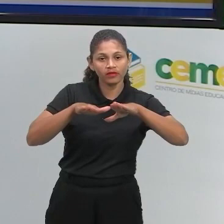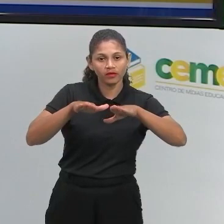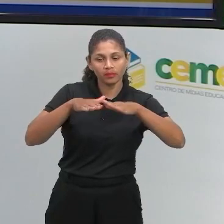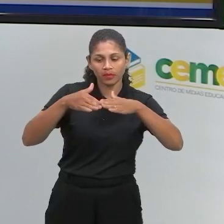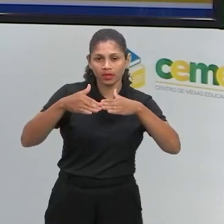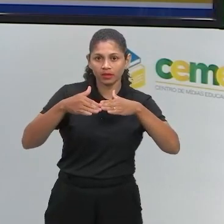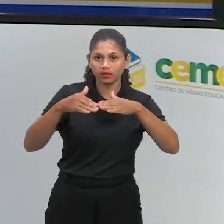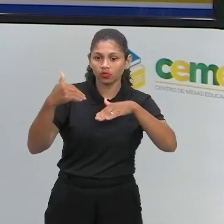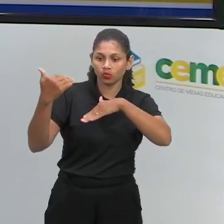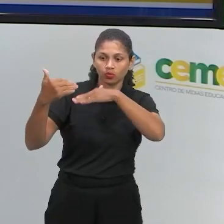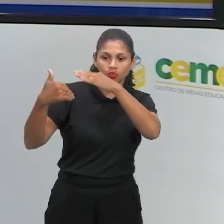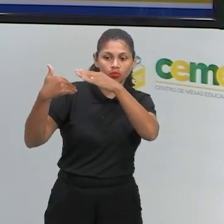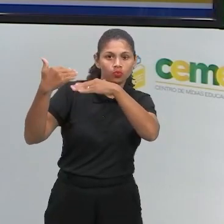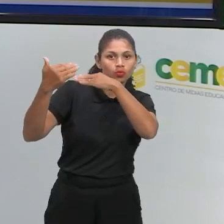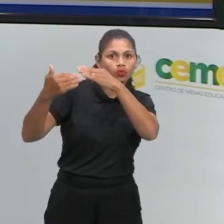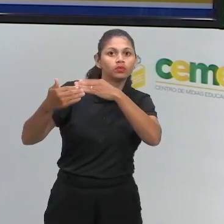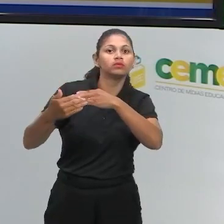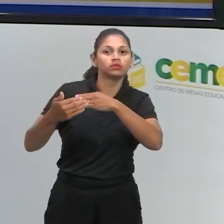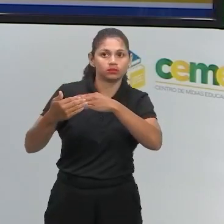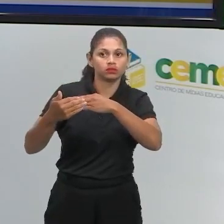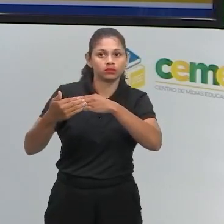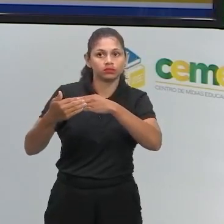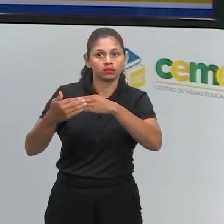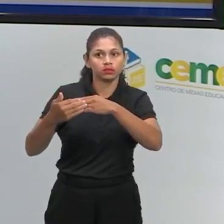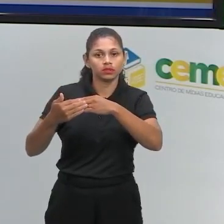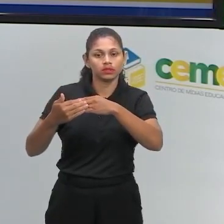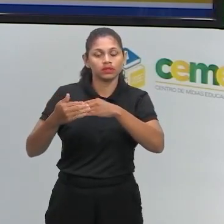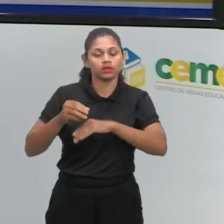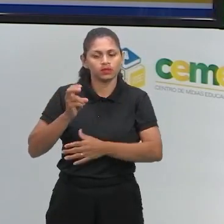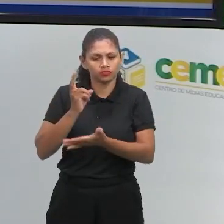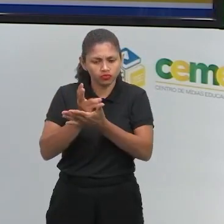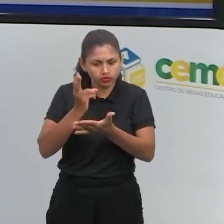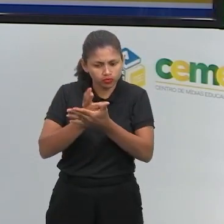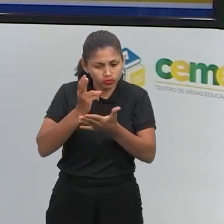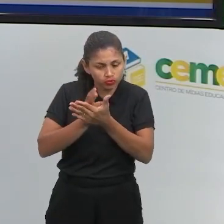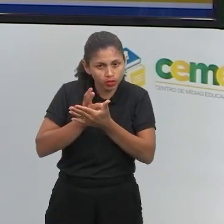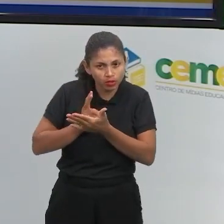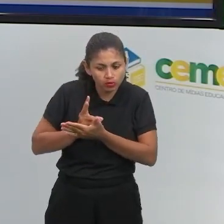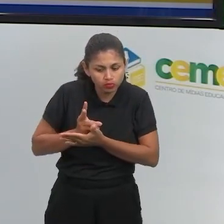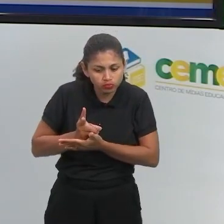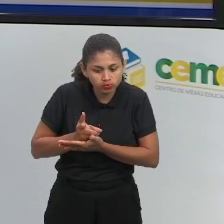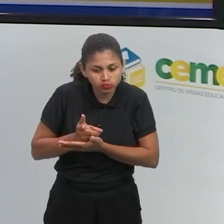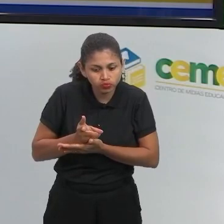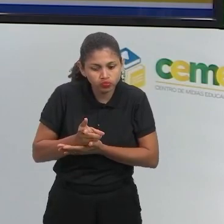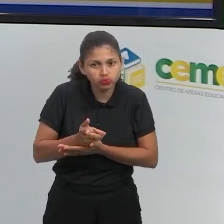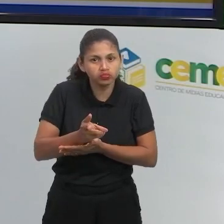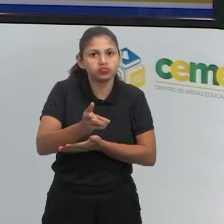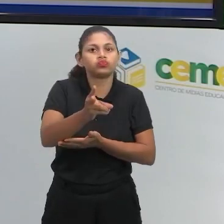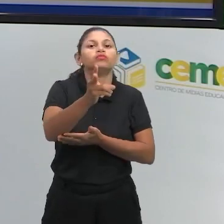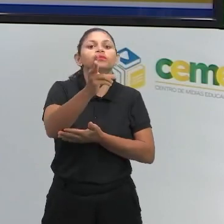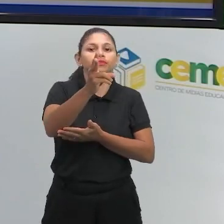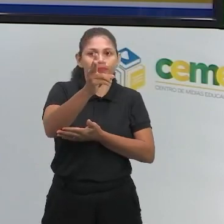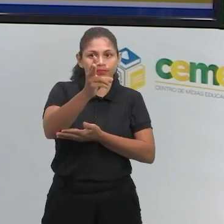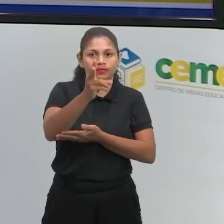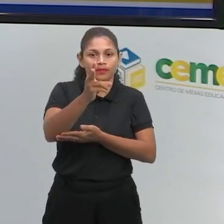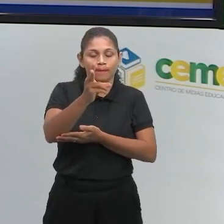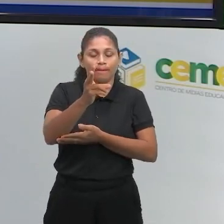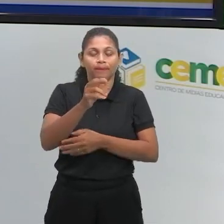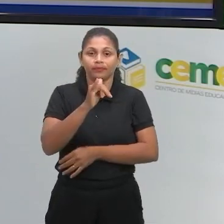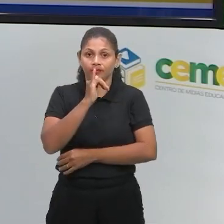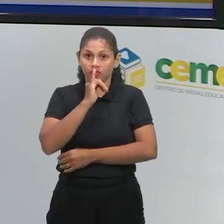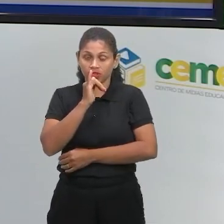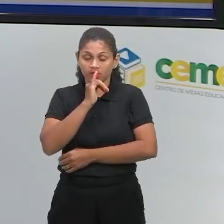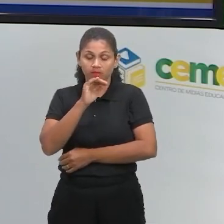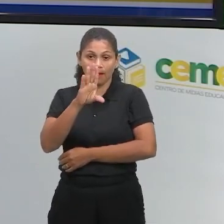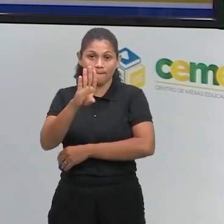que é o deslocamento progressivo? É quando ele está sempre indo em direção sempre para frente. Por exemplo, se você pega uma BR no